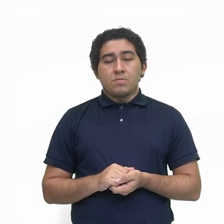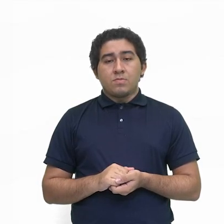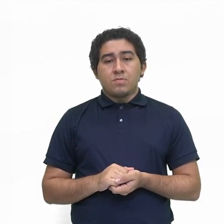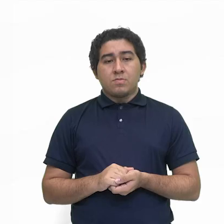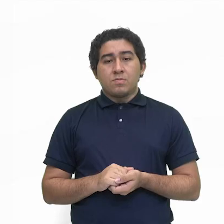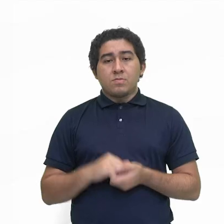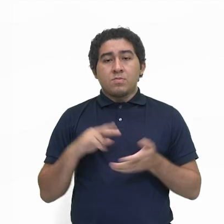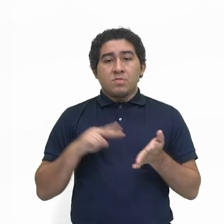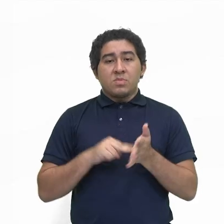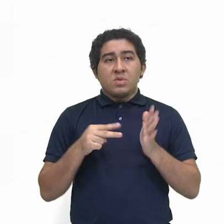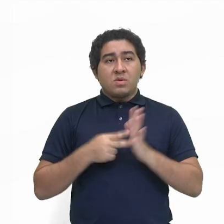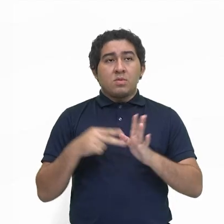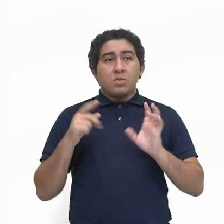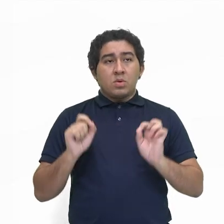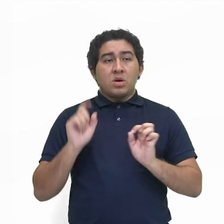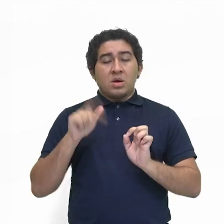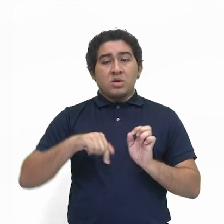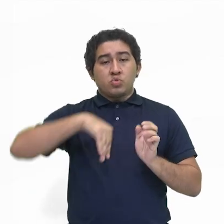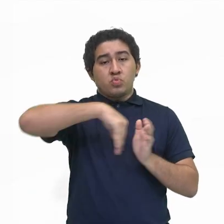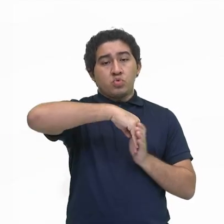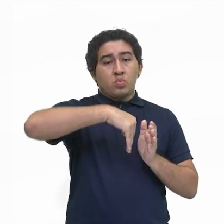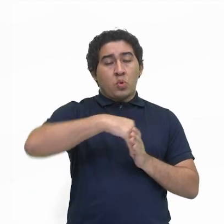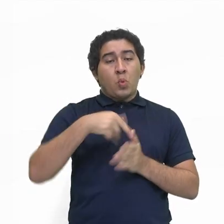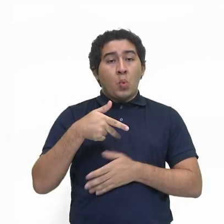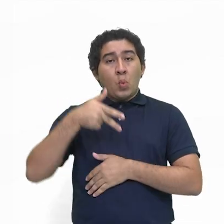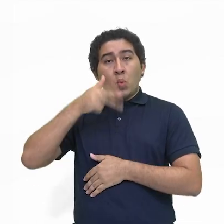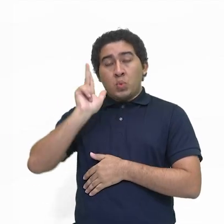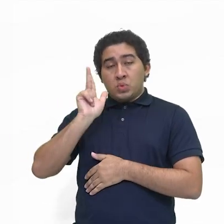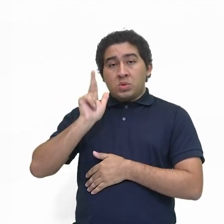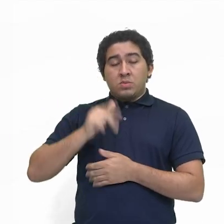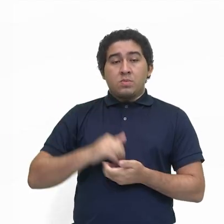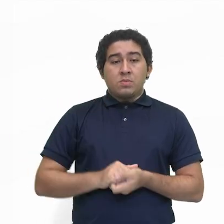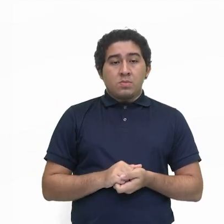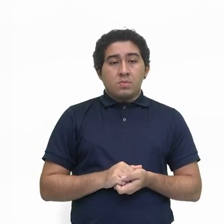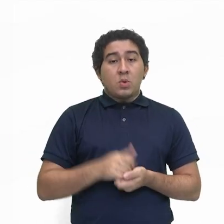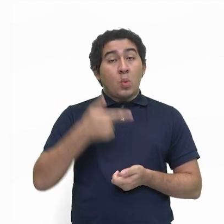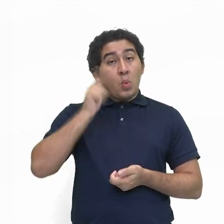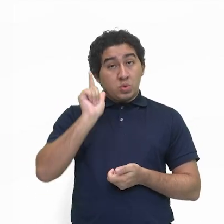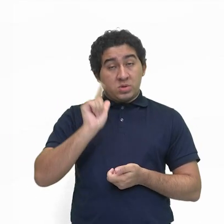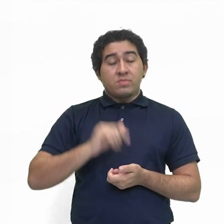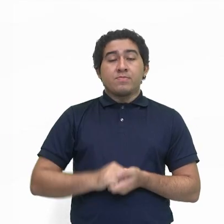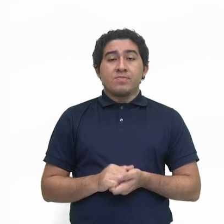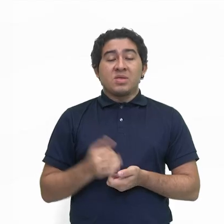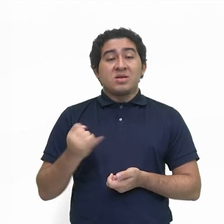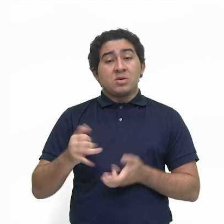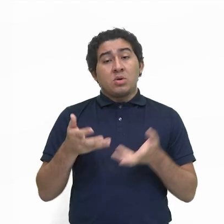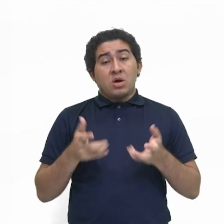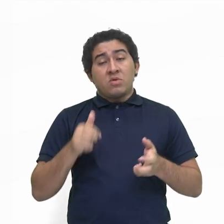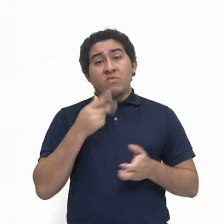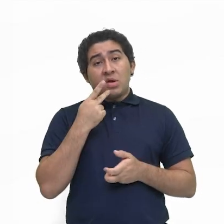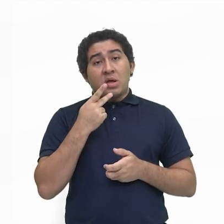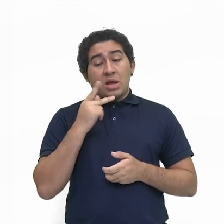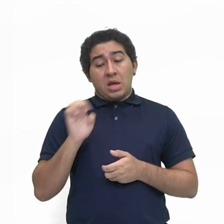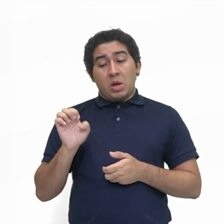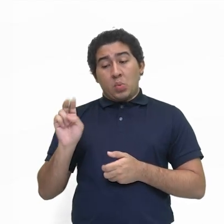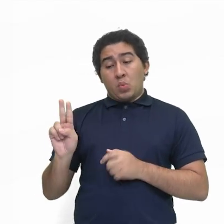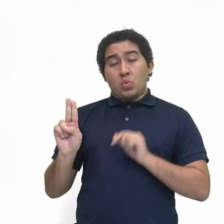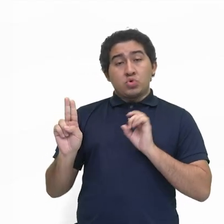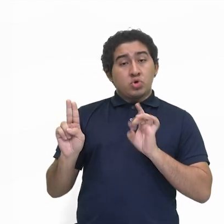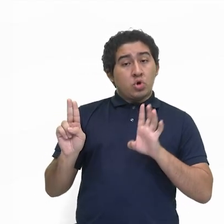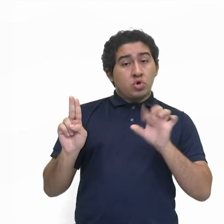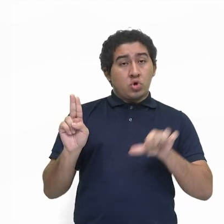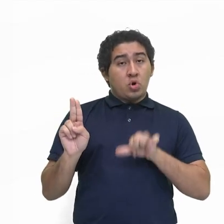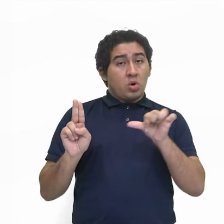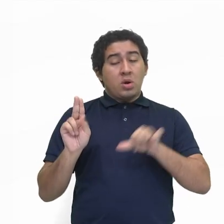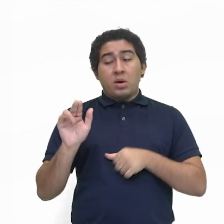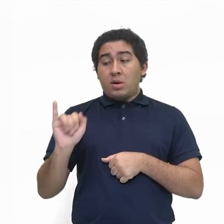Ou seja, eles jogaram futebol ontem. Se eu quiser falar eu joguei futebol, basta trocar o sujeito. I.